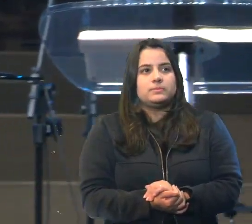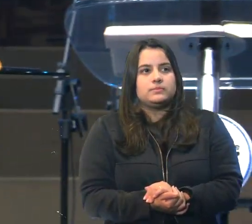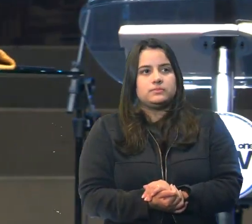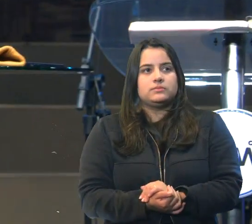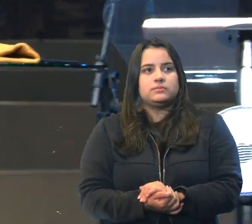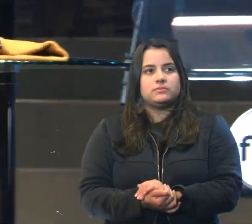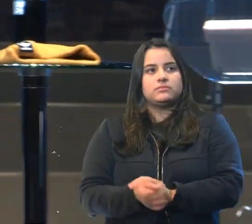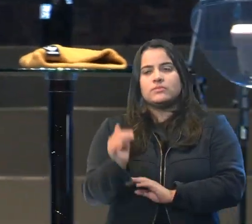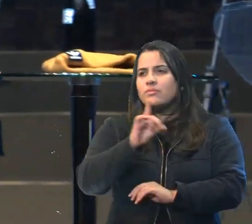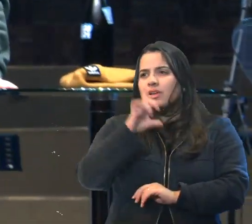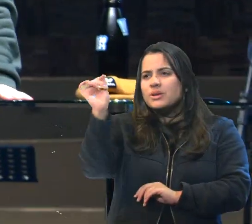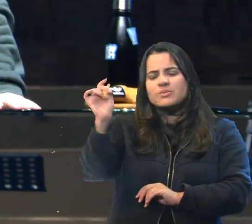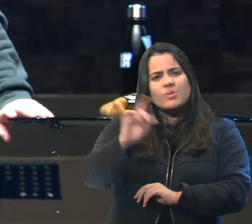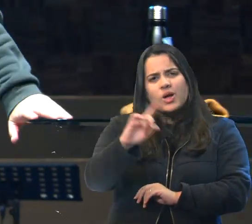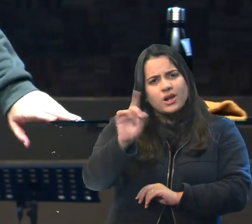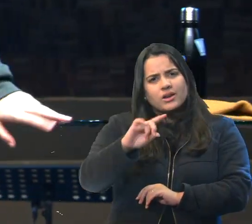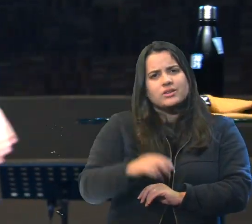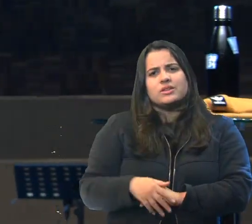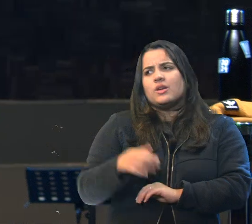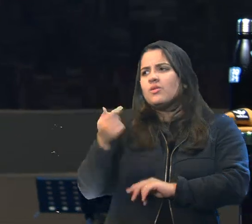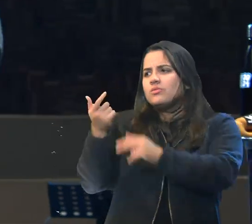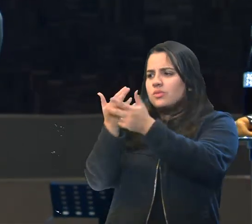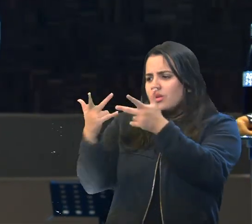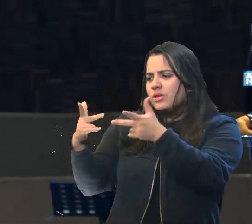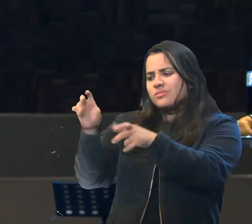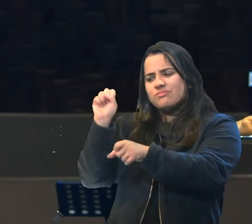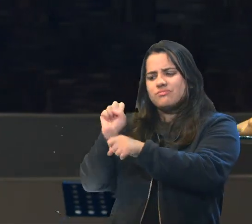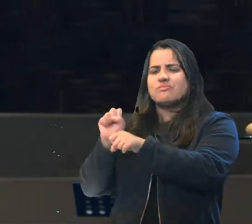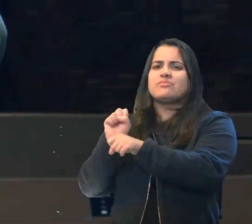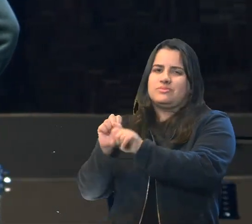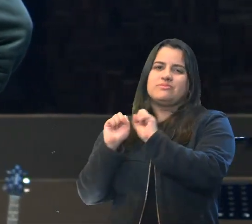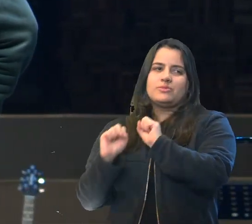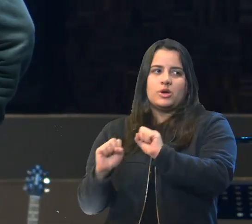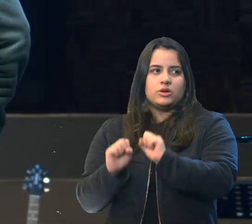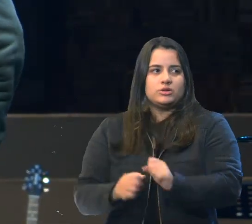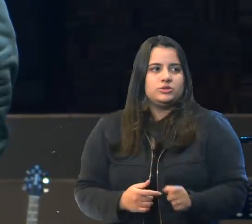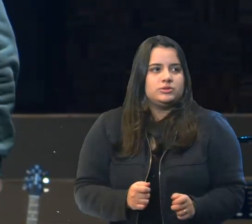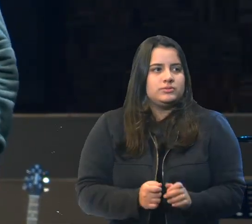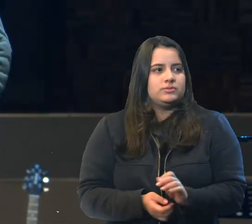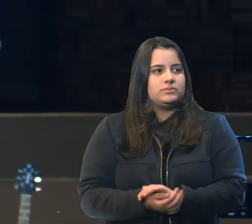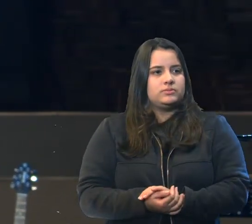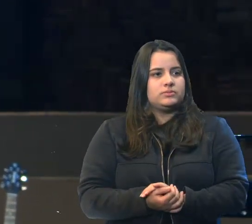Não vai embora. As outras coisas podem esperar.